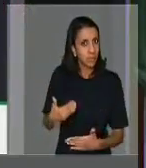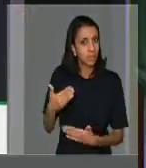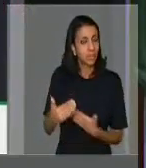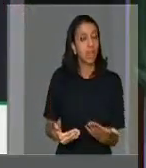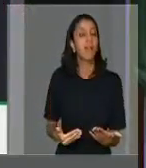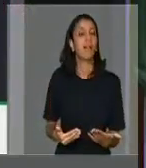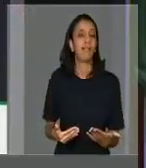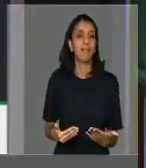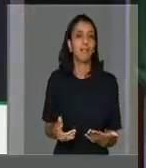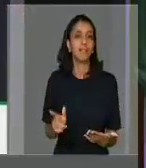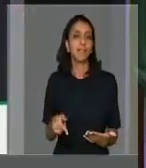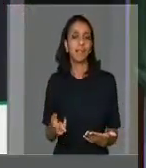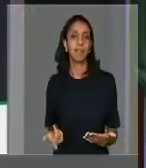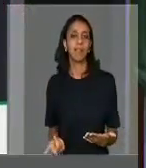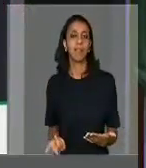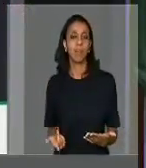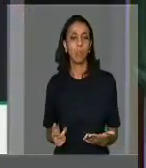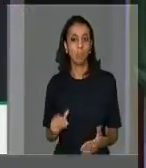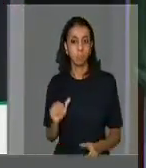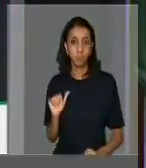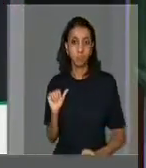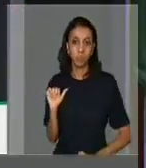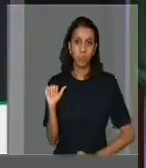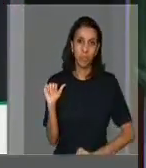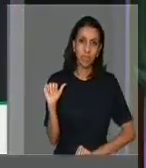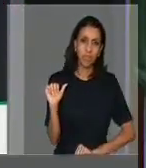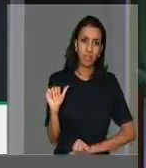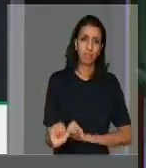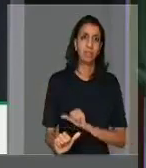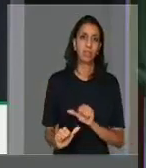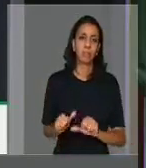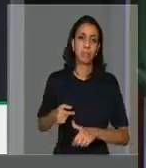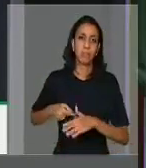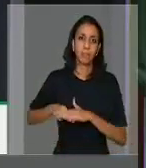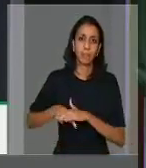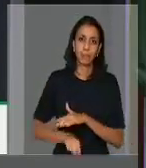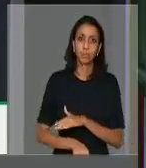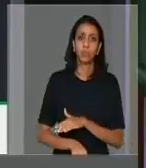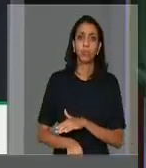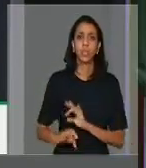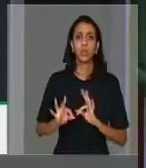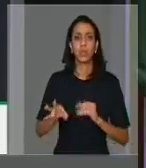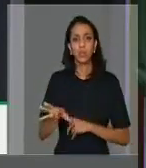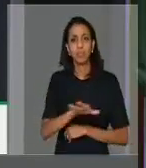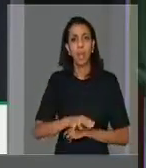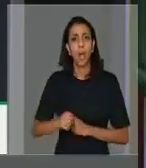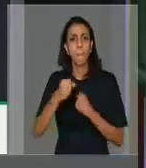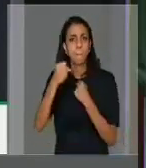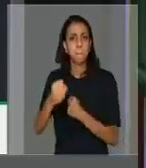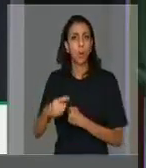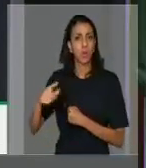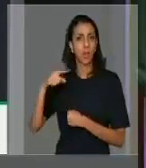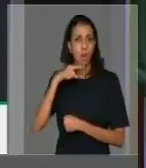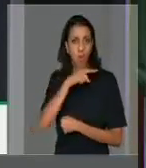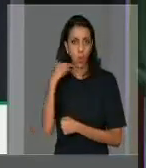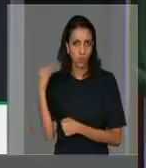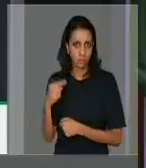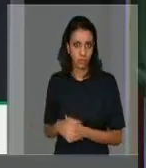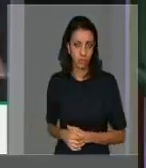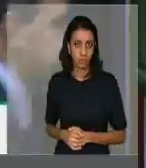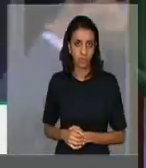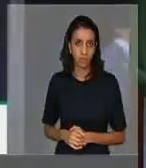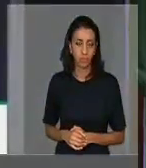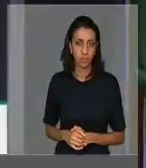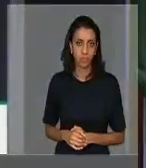de fato, uma mudança profunda nas relações de poder. Não era pouca coisa